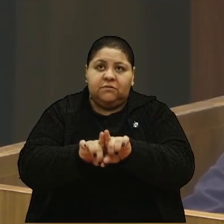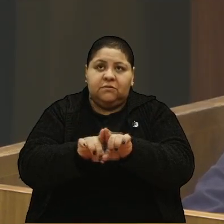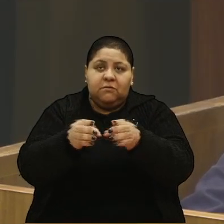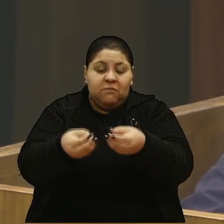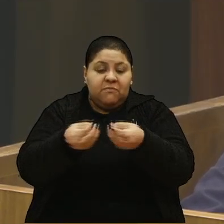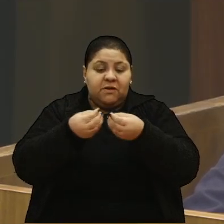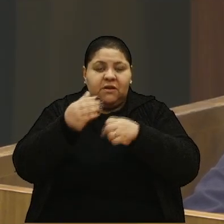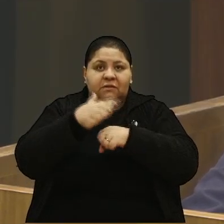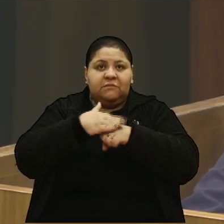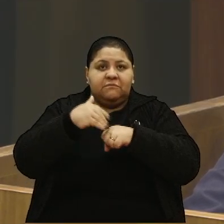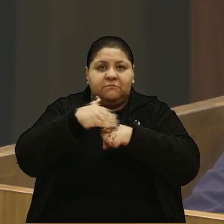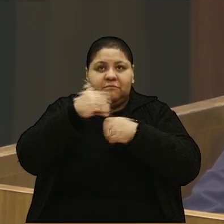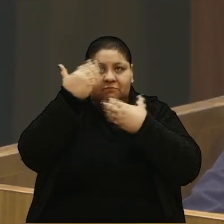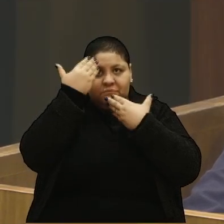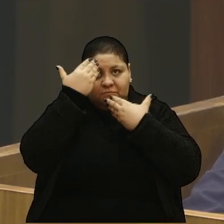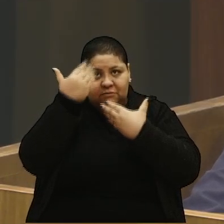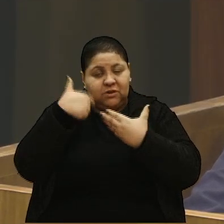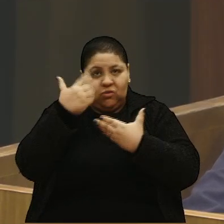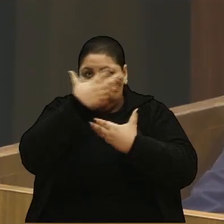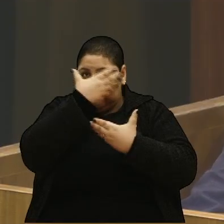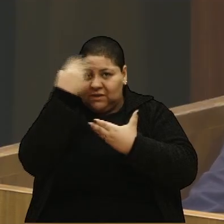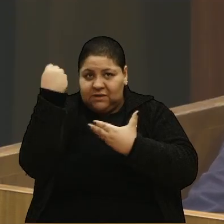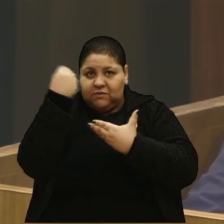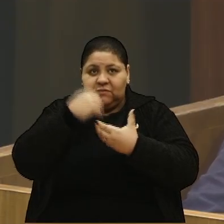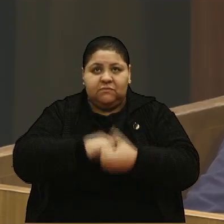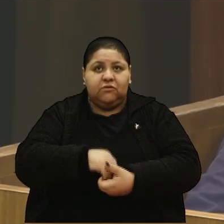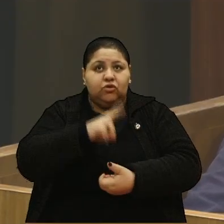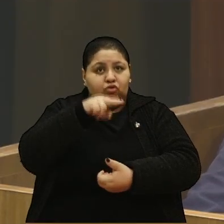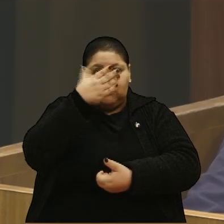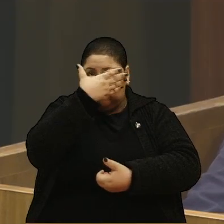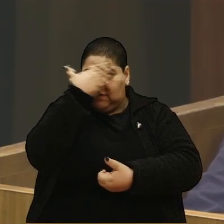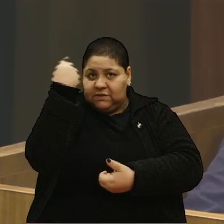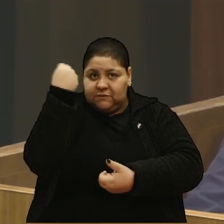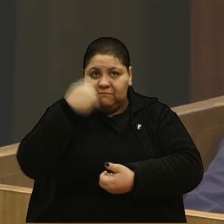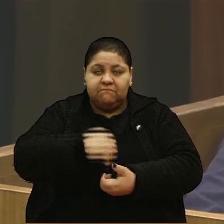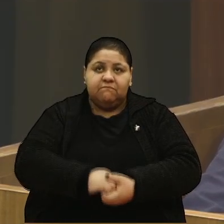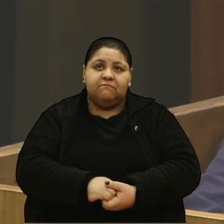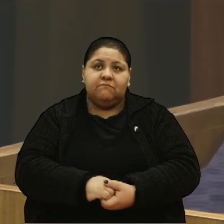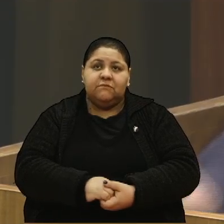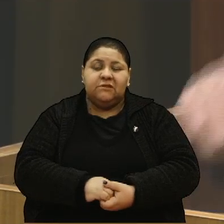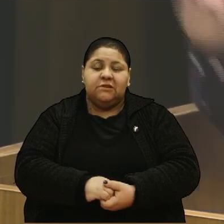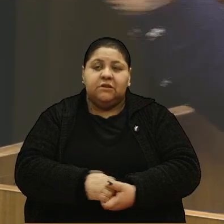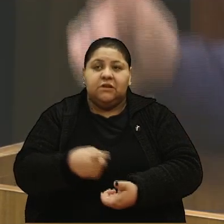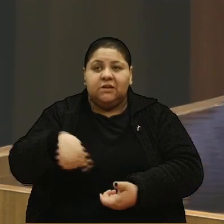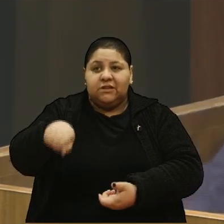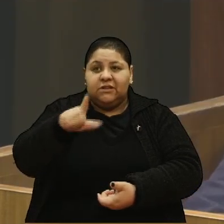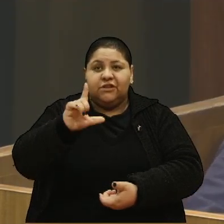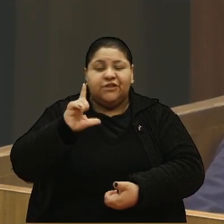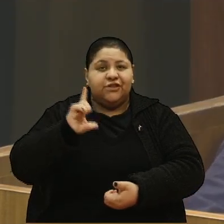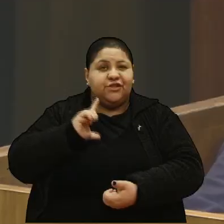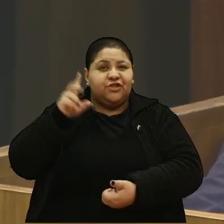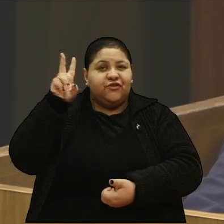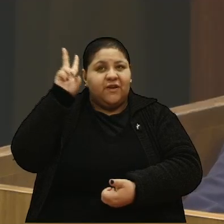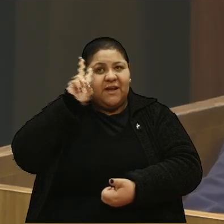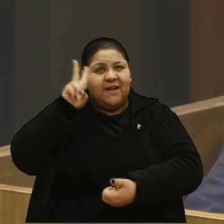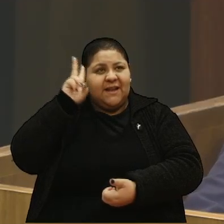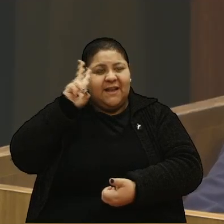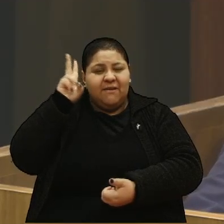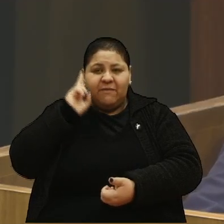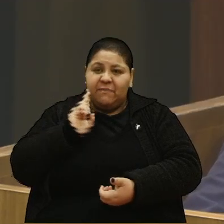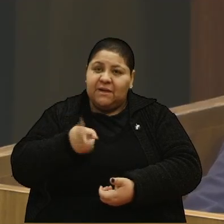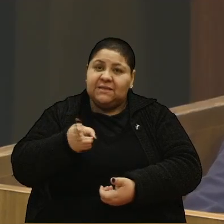alento. Muito obrigado, eu não esqueço isso. Nunca vou esquecer. São coisas que a gente carrega para o resto da vida até o túmulo.